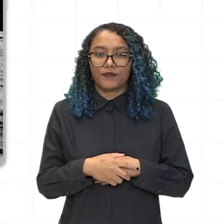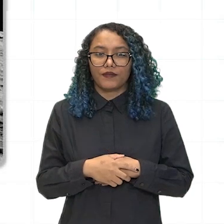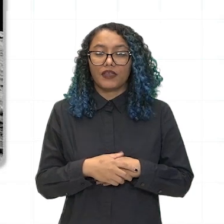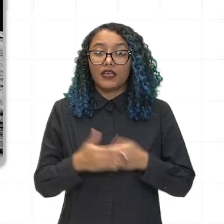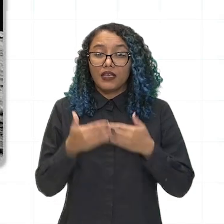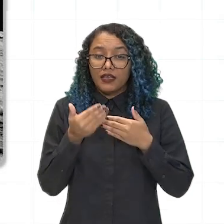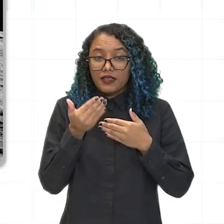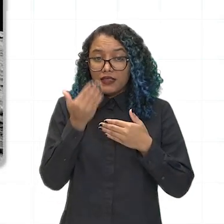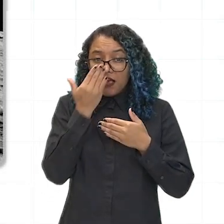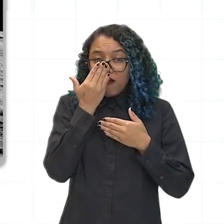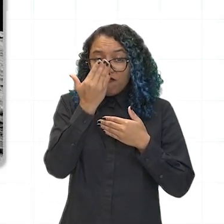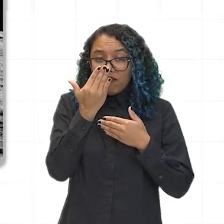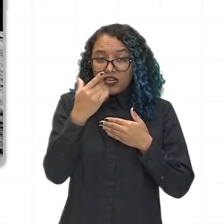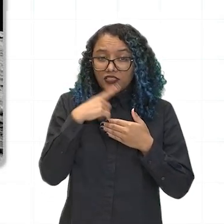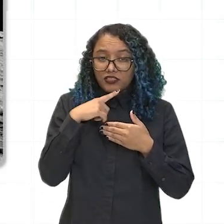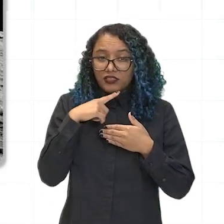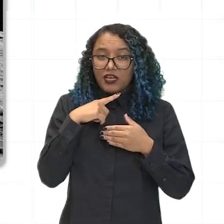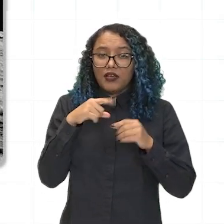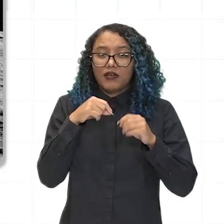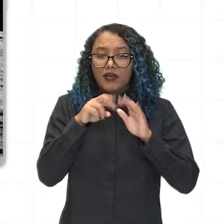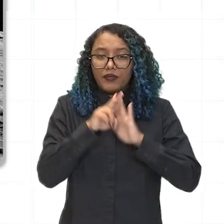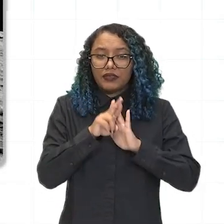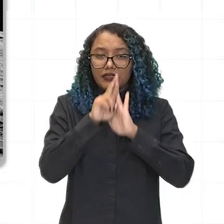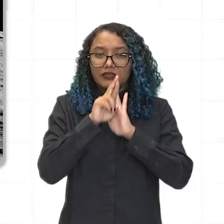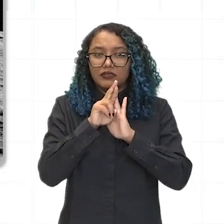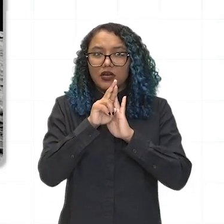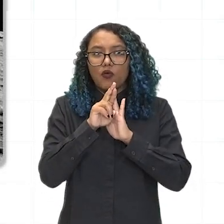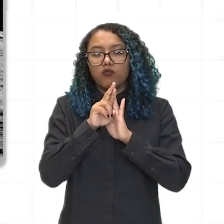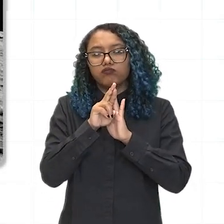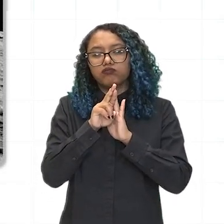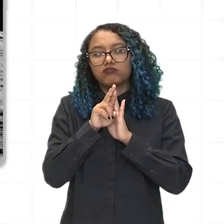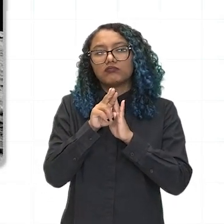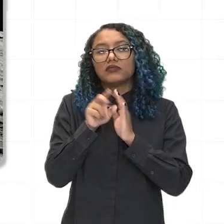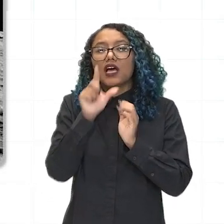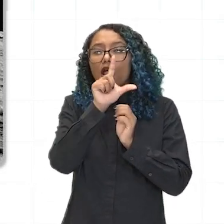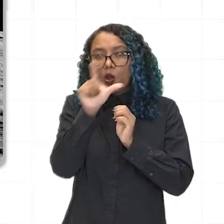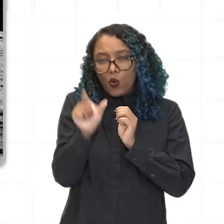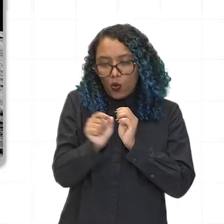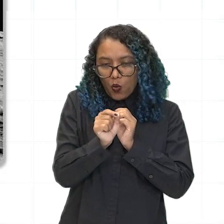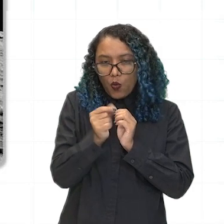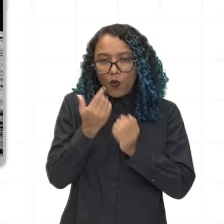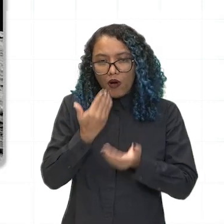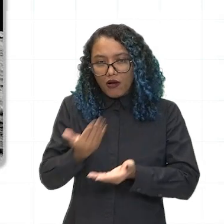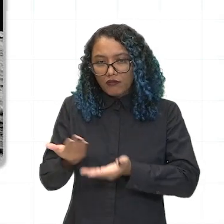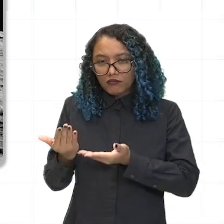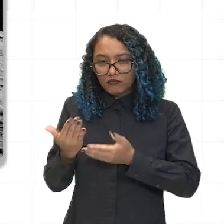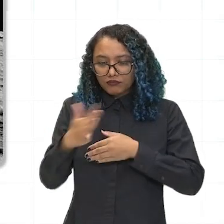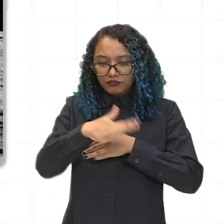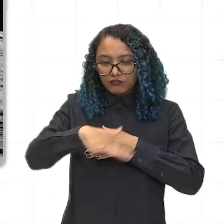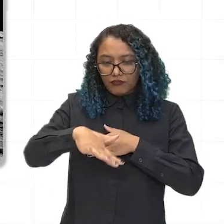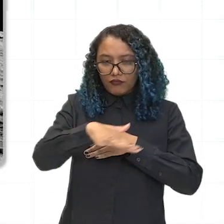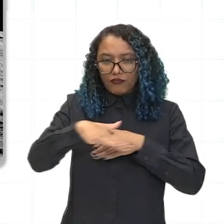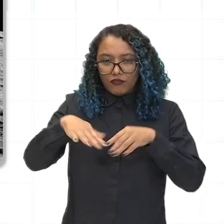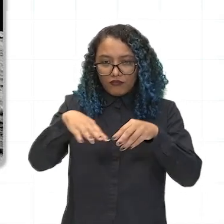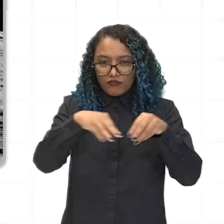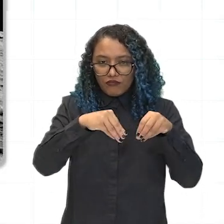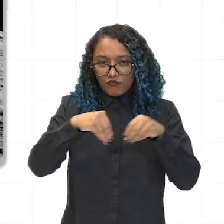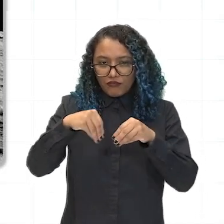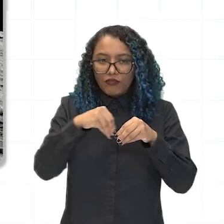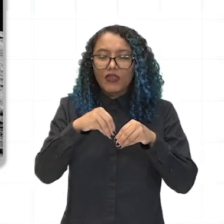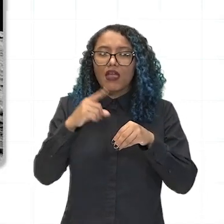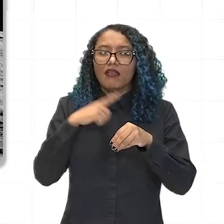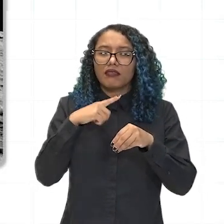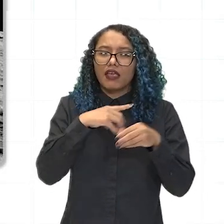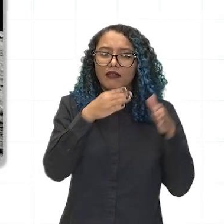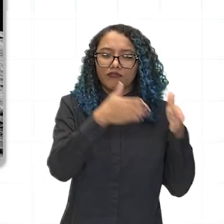uma representação dessa superfície lunar. Então, temos aí com a Lua as